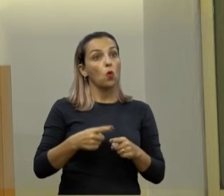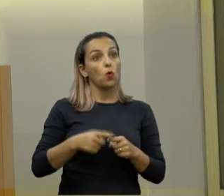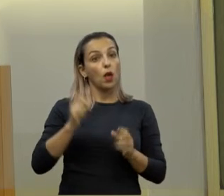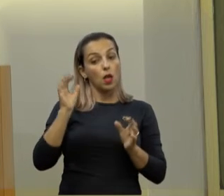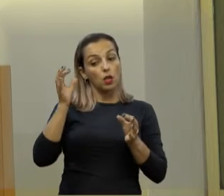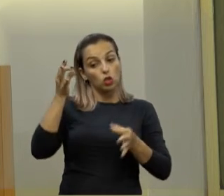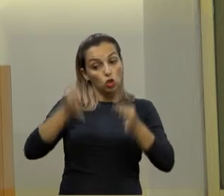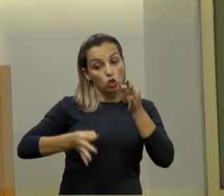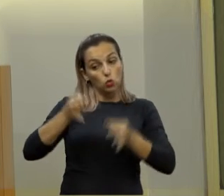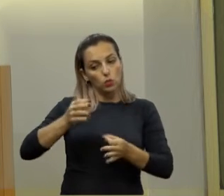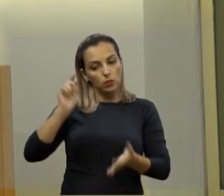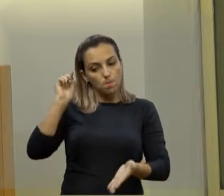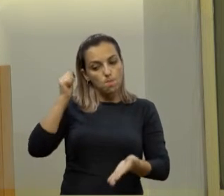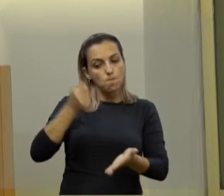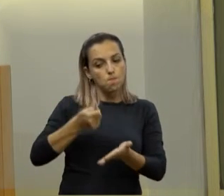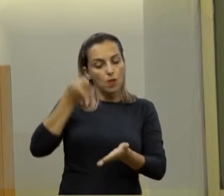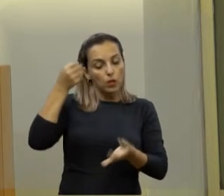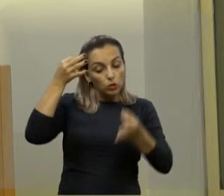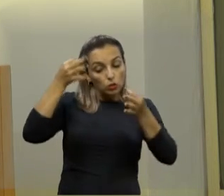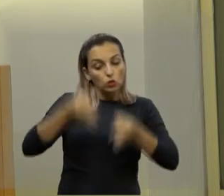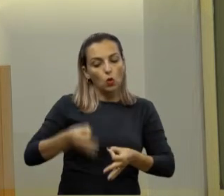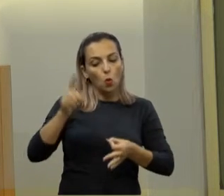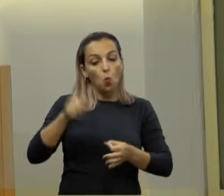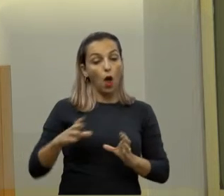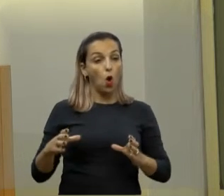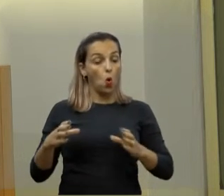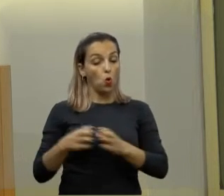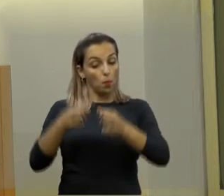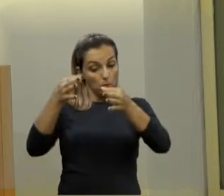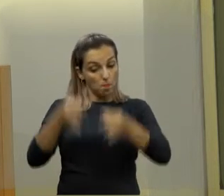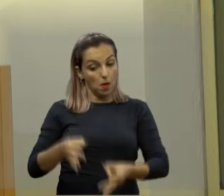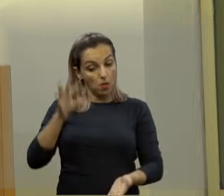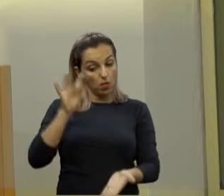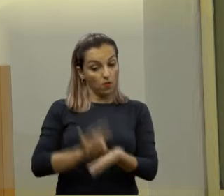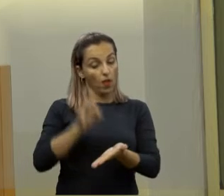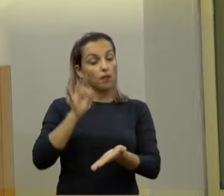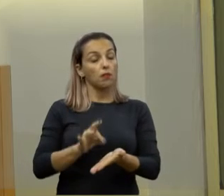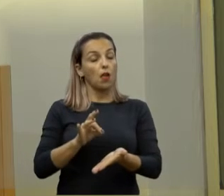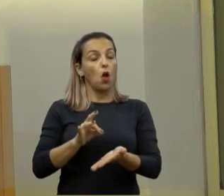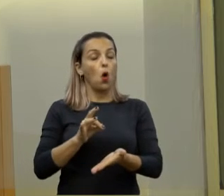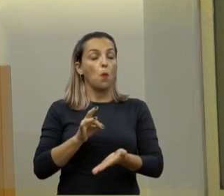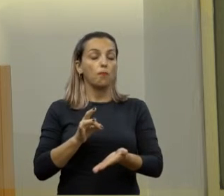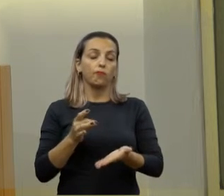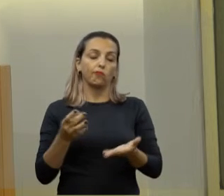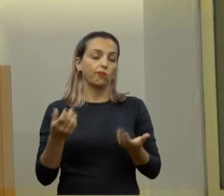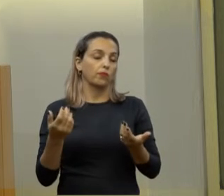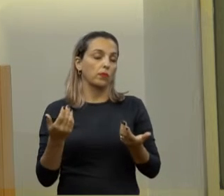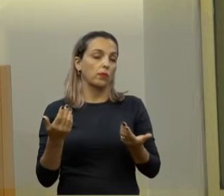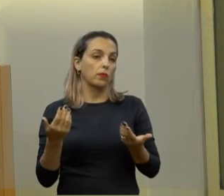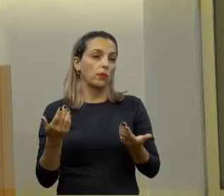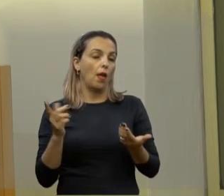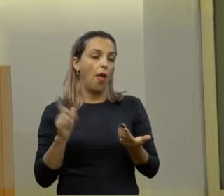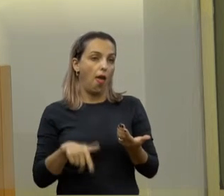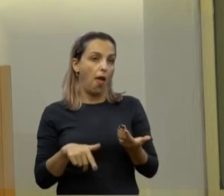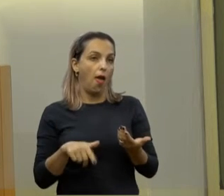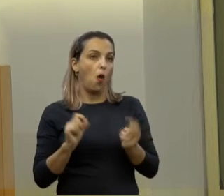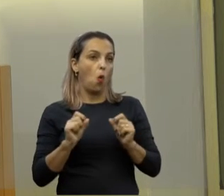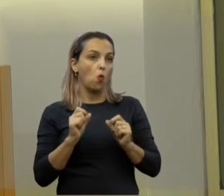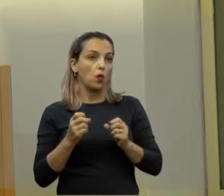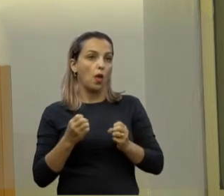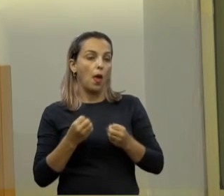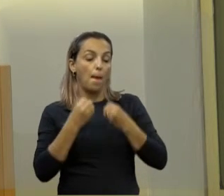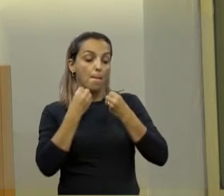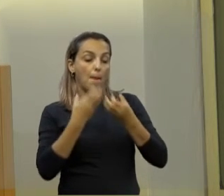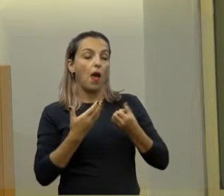sentença de primeira instância e sendo conferida pelo colegiado de 2ª Instância não há que se falar em